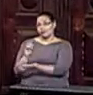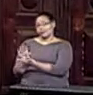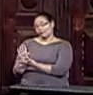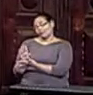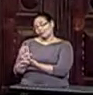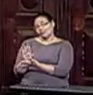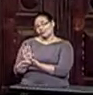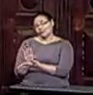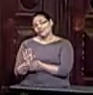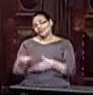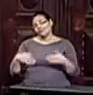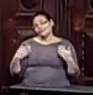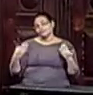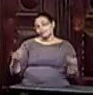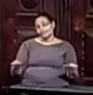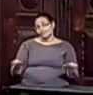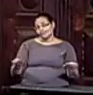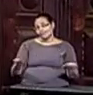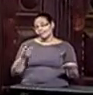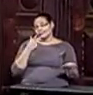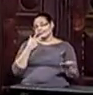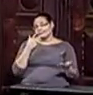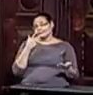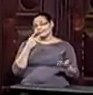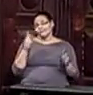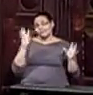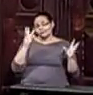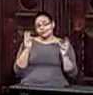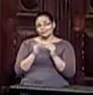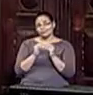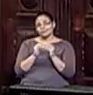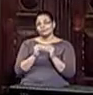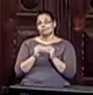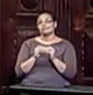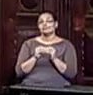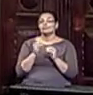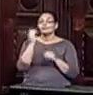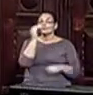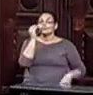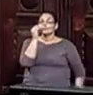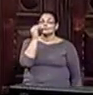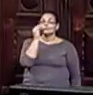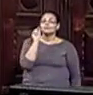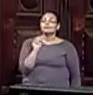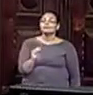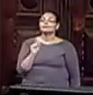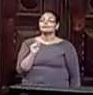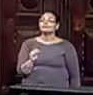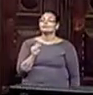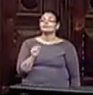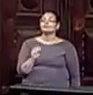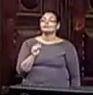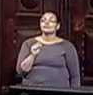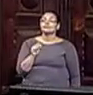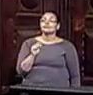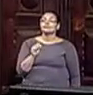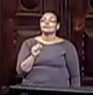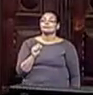Então, em poucas palavras, está aí demonstrado o epicentro